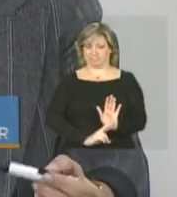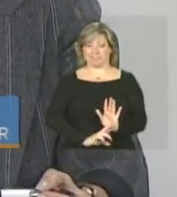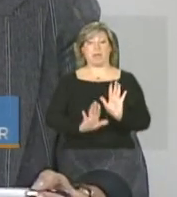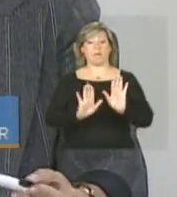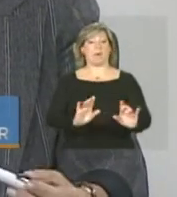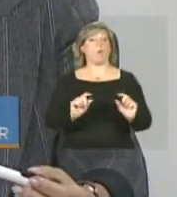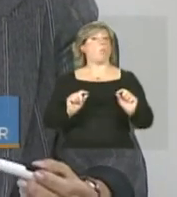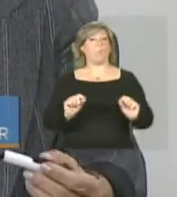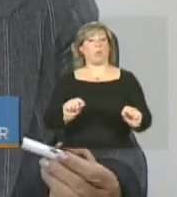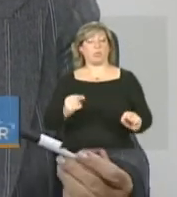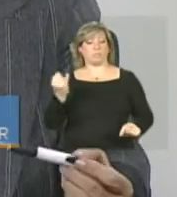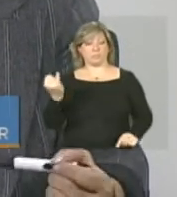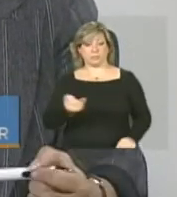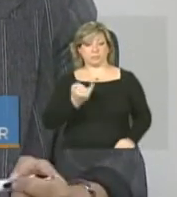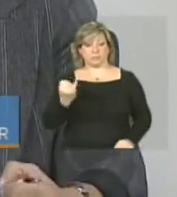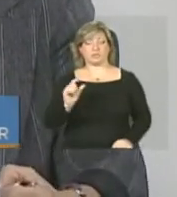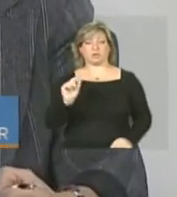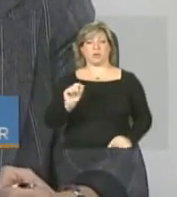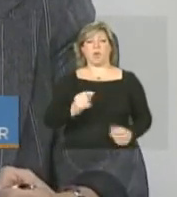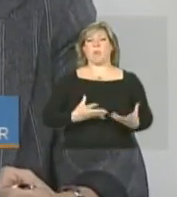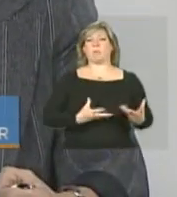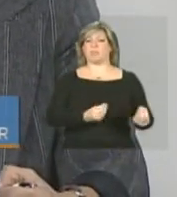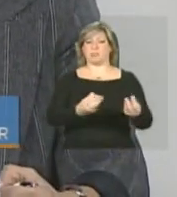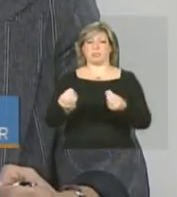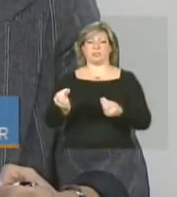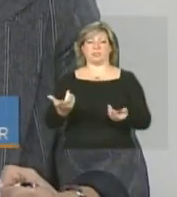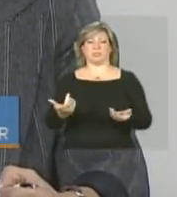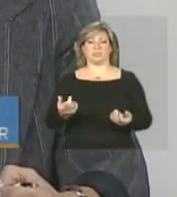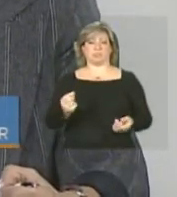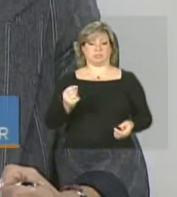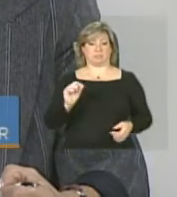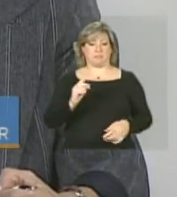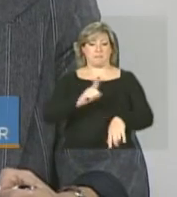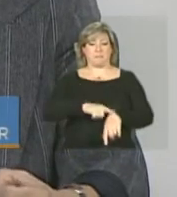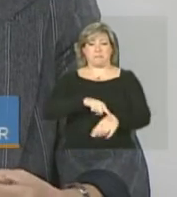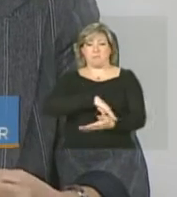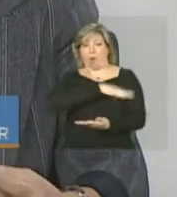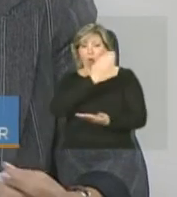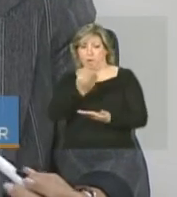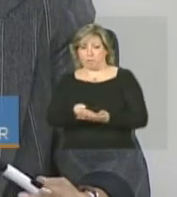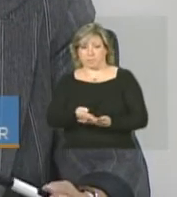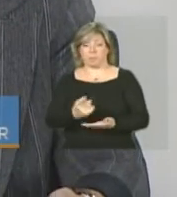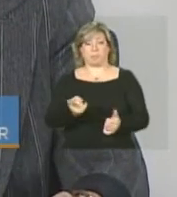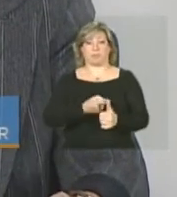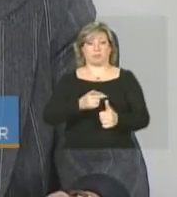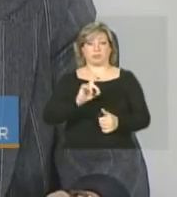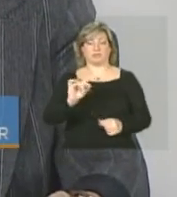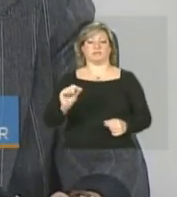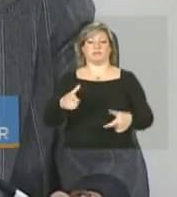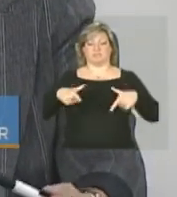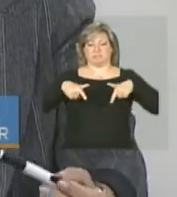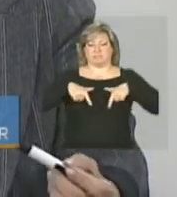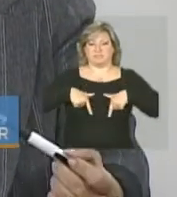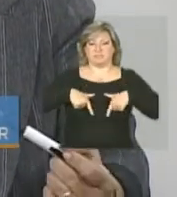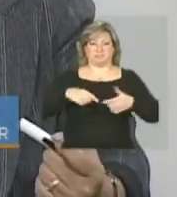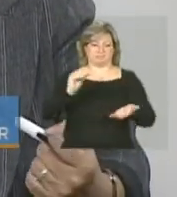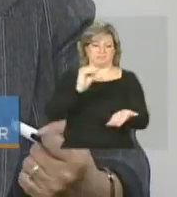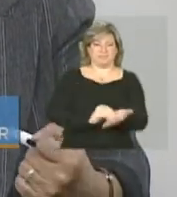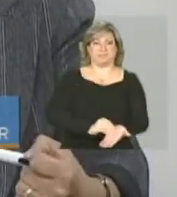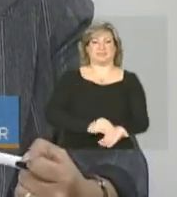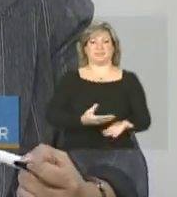é importante é que grande parte, então, do primeiro dia é dedicada isso ao credenciamento. E